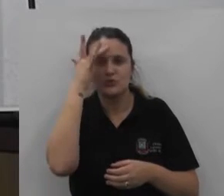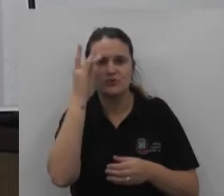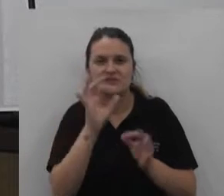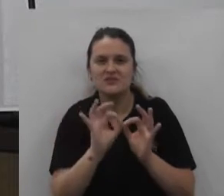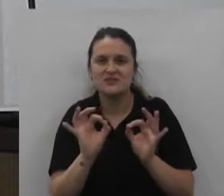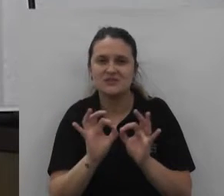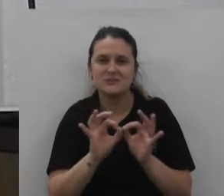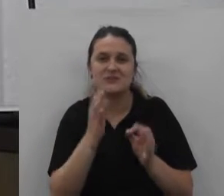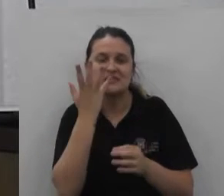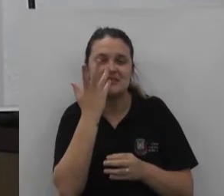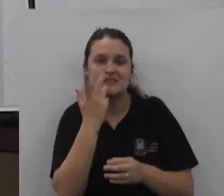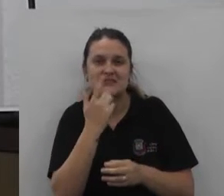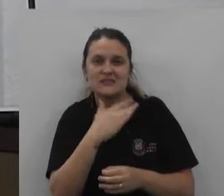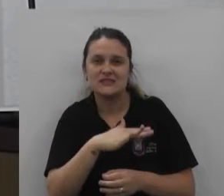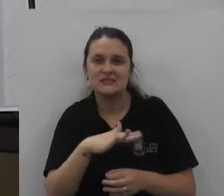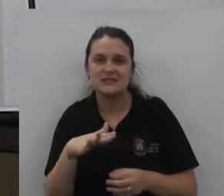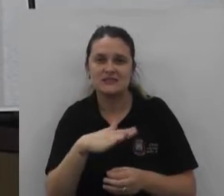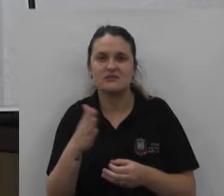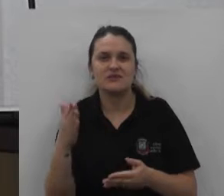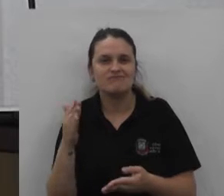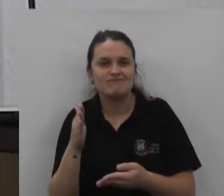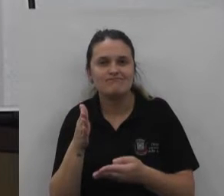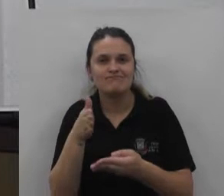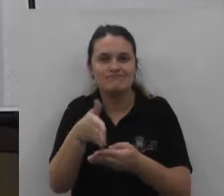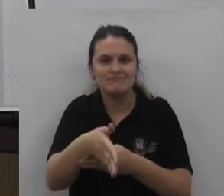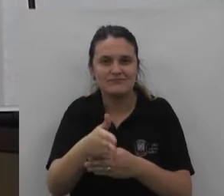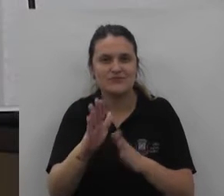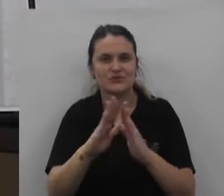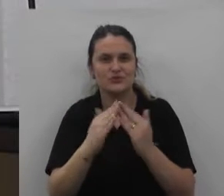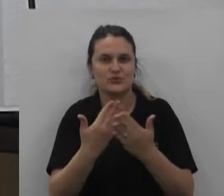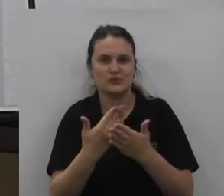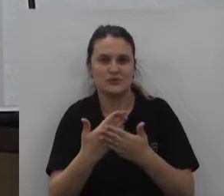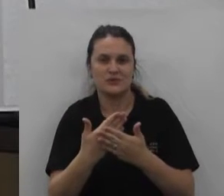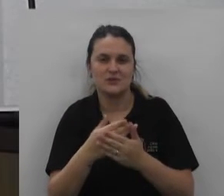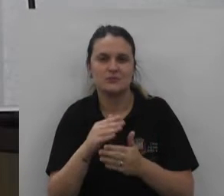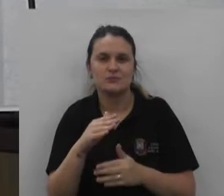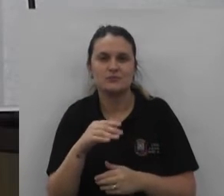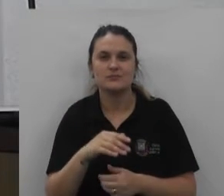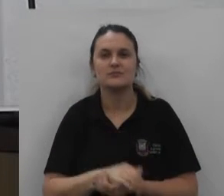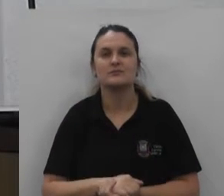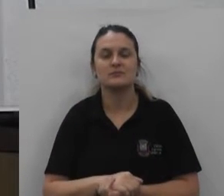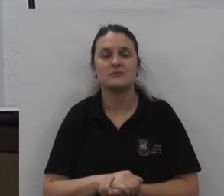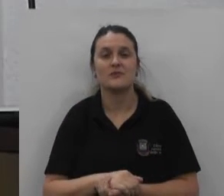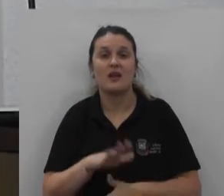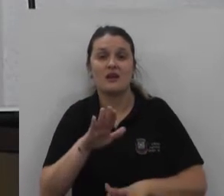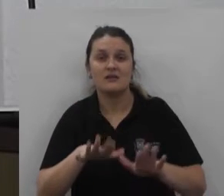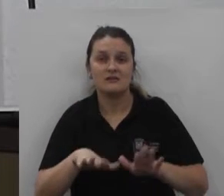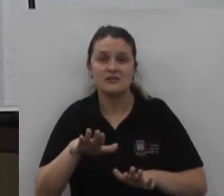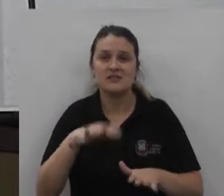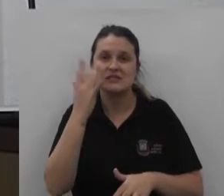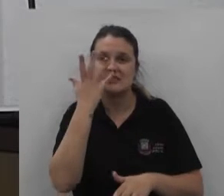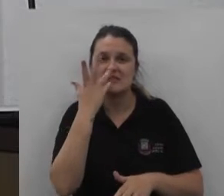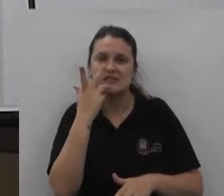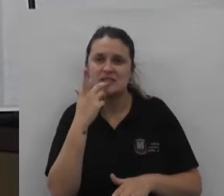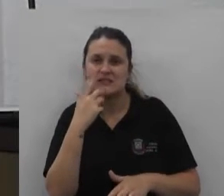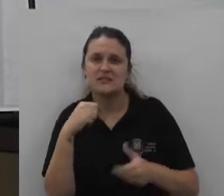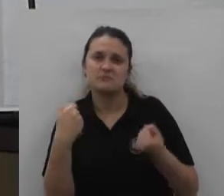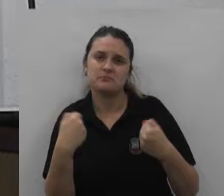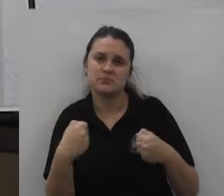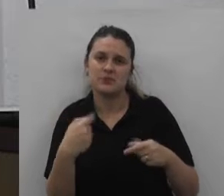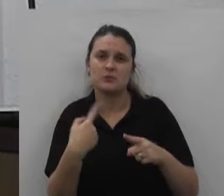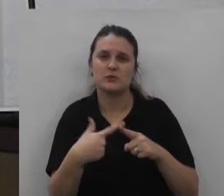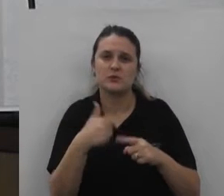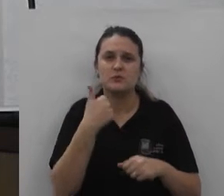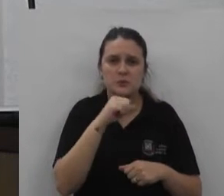humano, que é as crianças que vêm para o Centro de Educação Infantil. Muitas delas vêm por necessidade